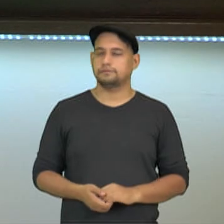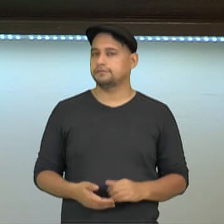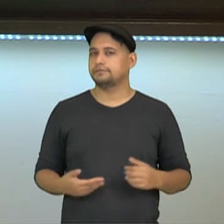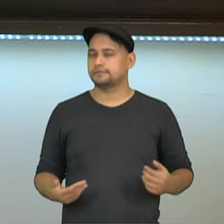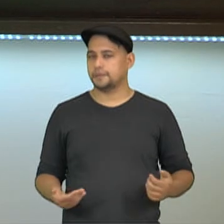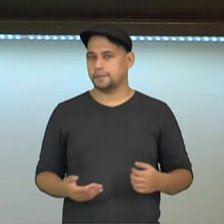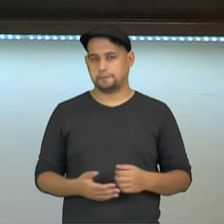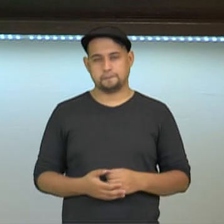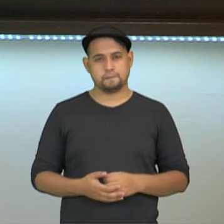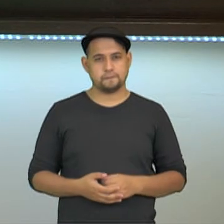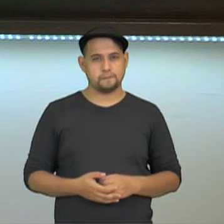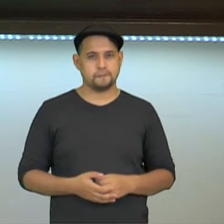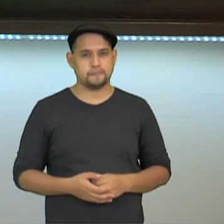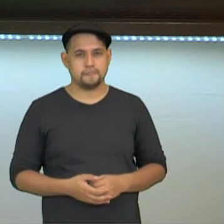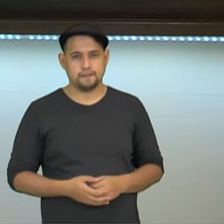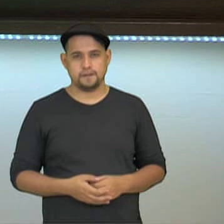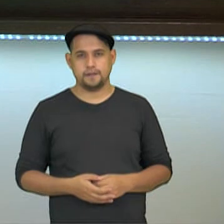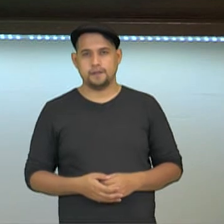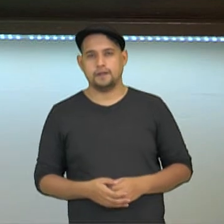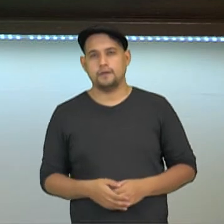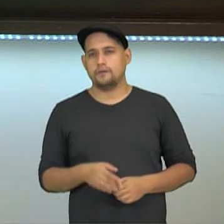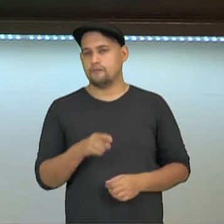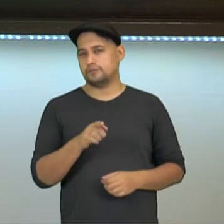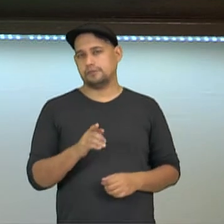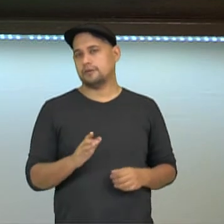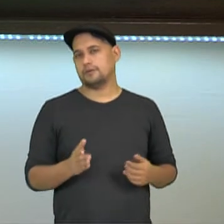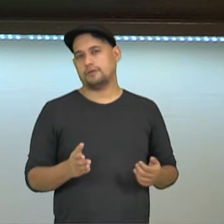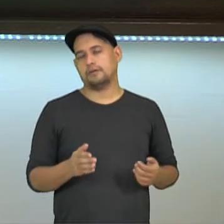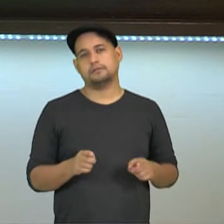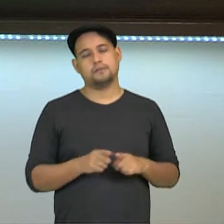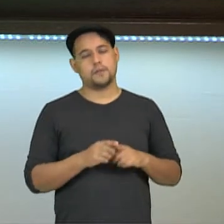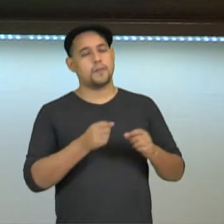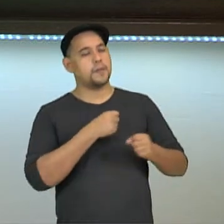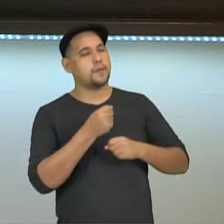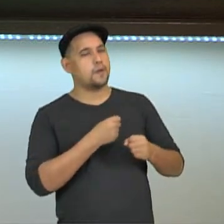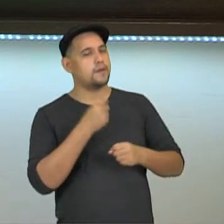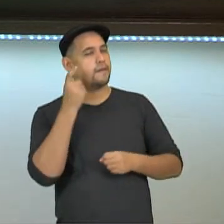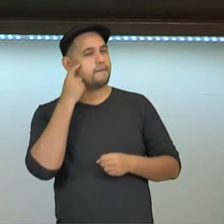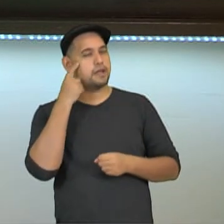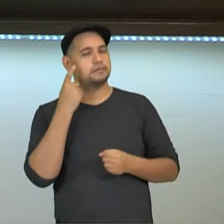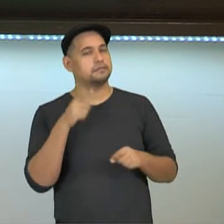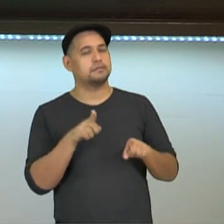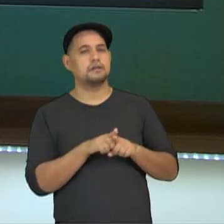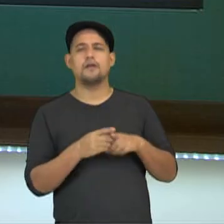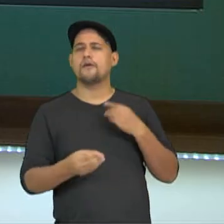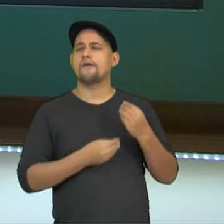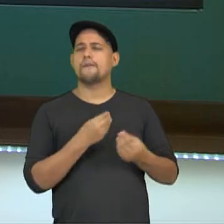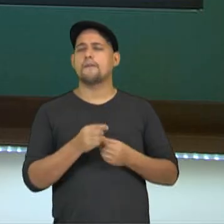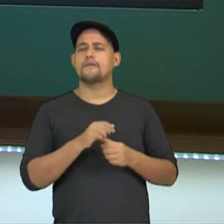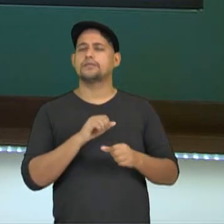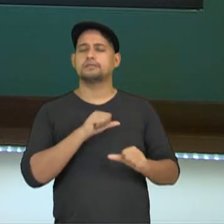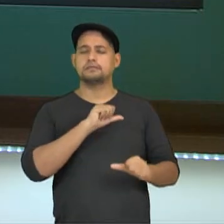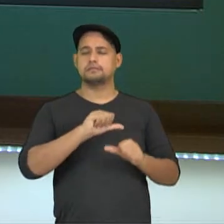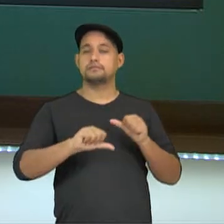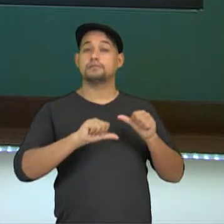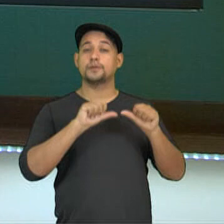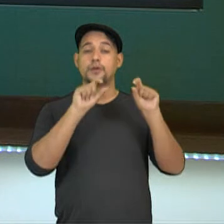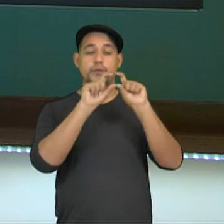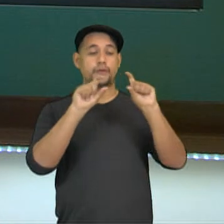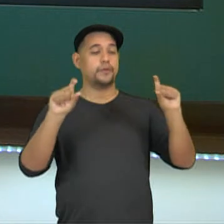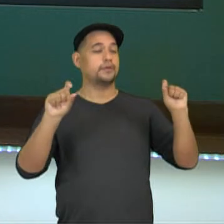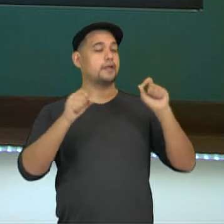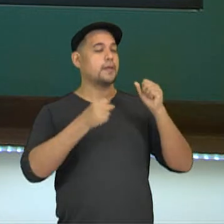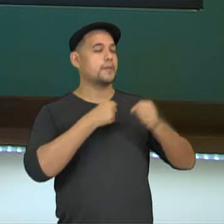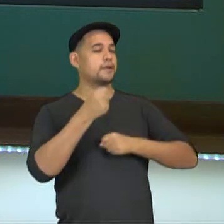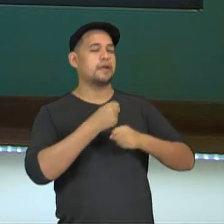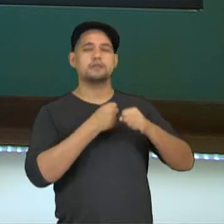Então, estudantes, como se você fosse agora, né, o repórter, o jornalista, como que você transformaria esse título de reportagem em